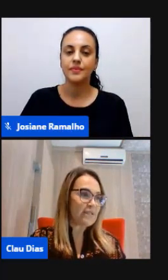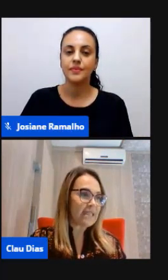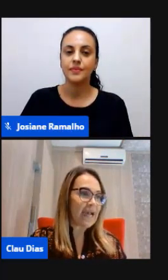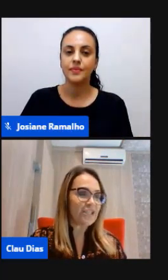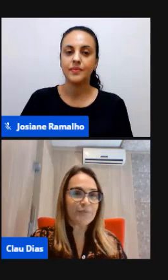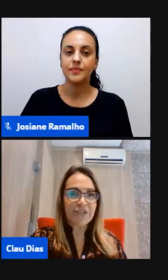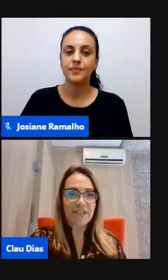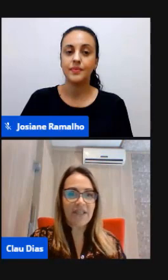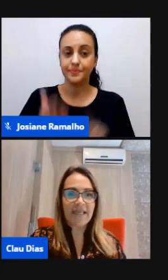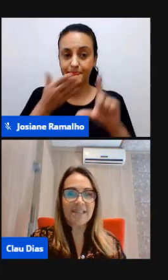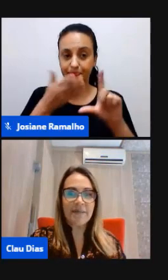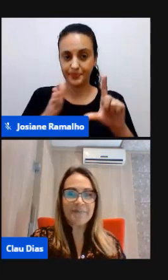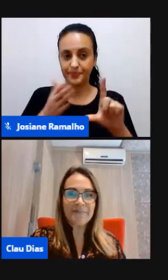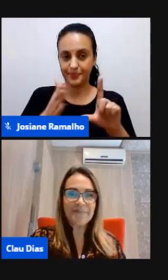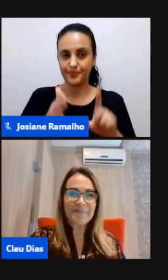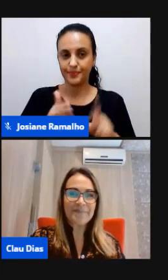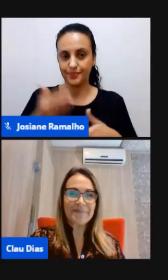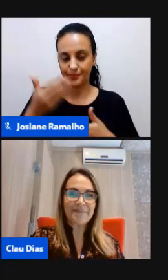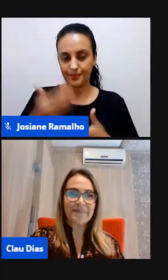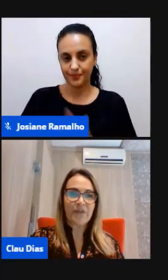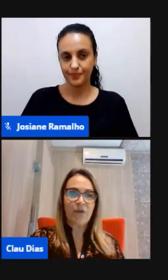Pode passar o slide, por gentileza?